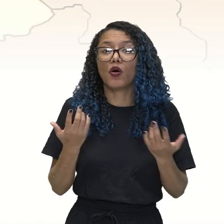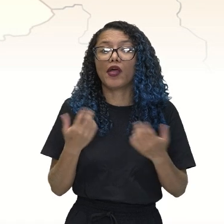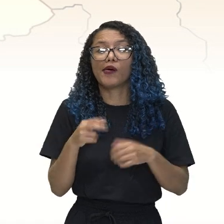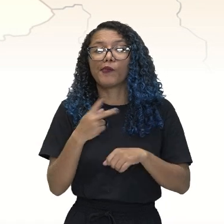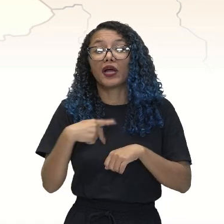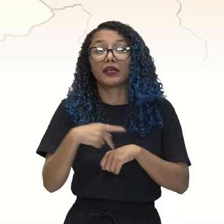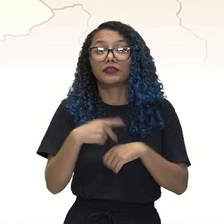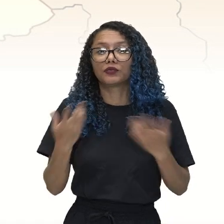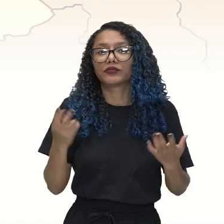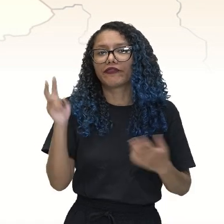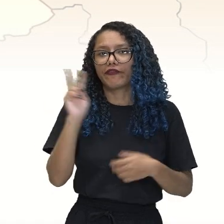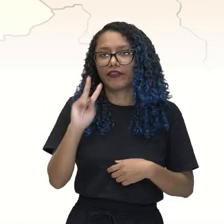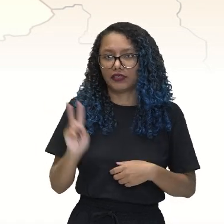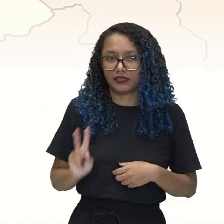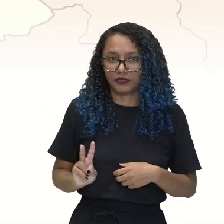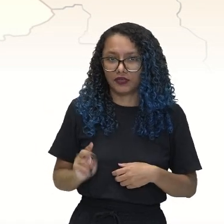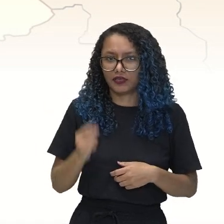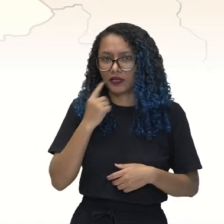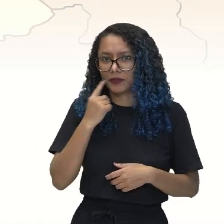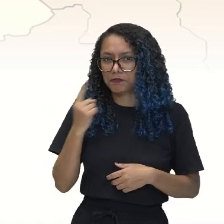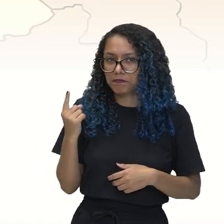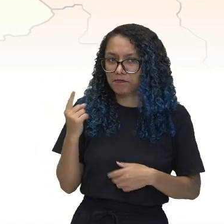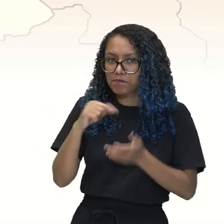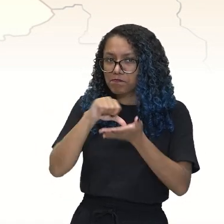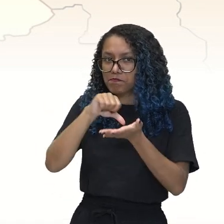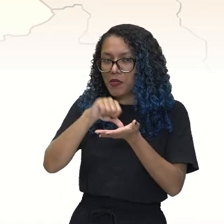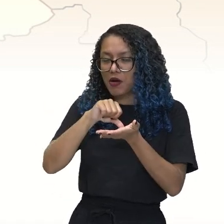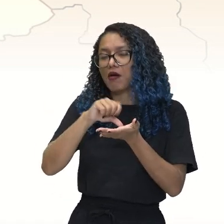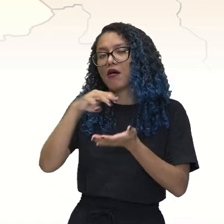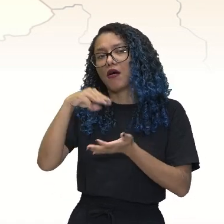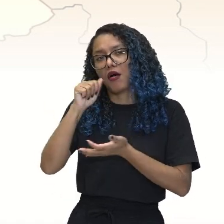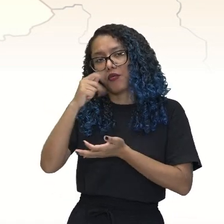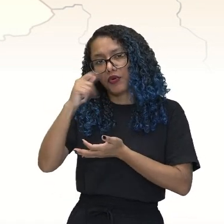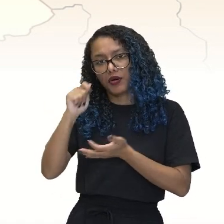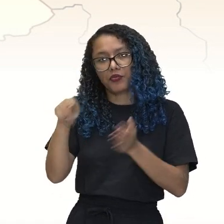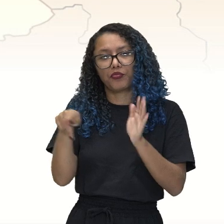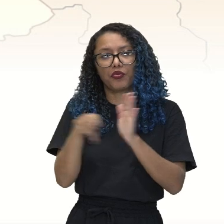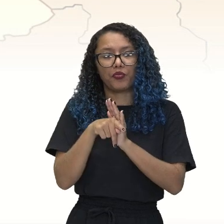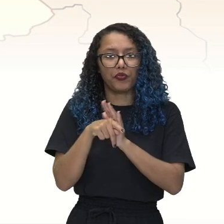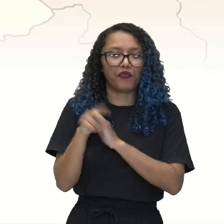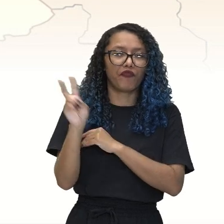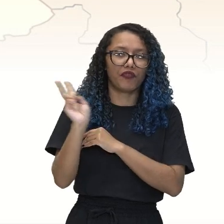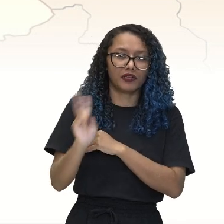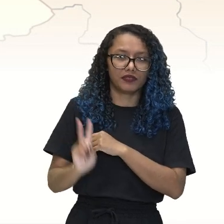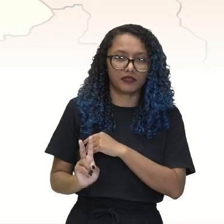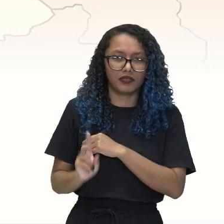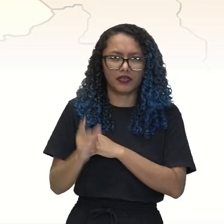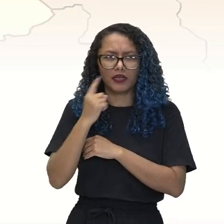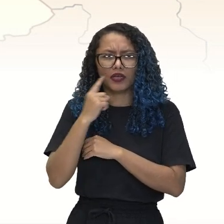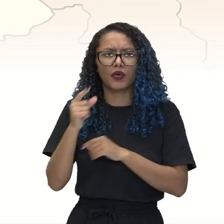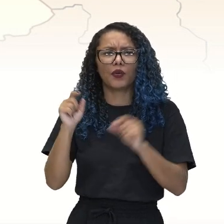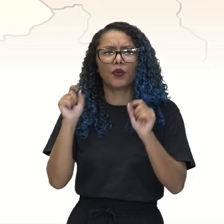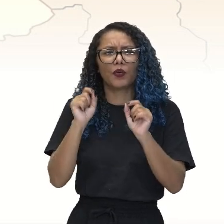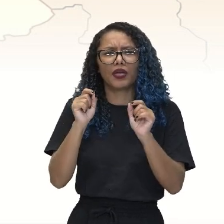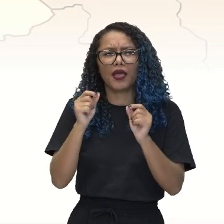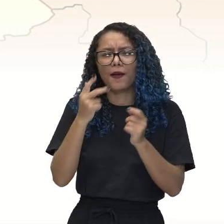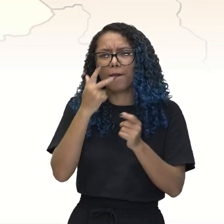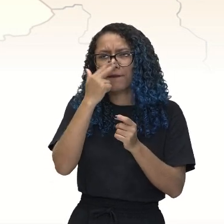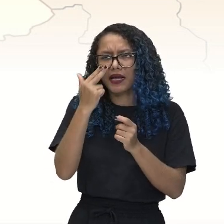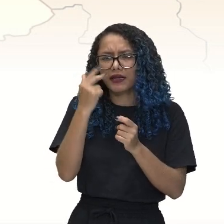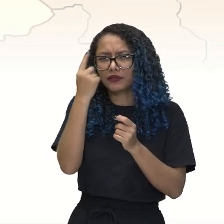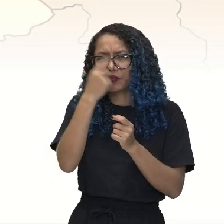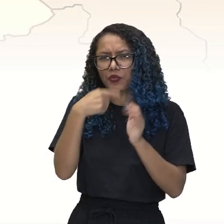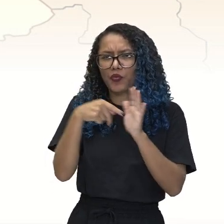né E aqui é o mapa da Venezuela aqui essa região aqui do mapa Olha é a cabeça do cachorro